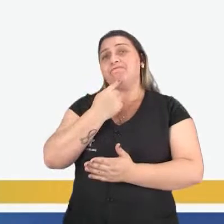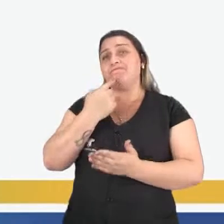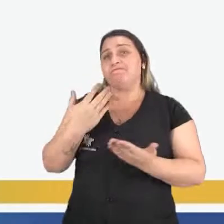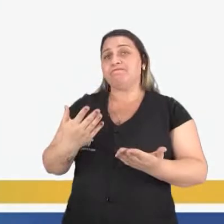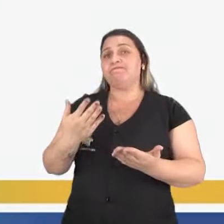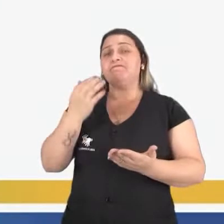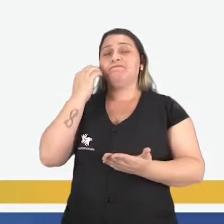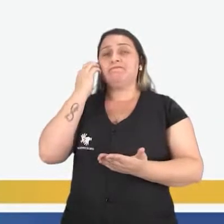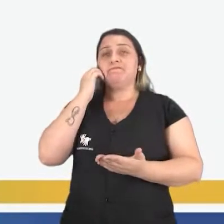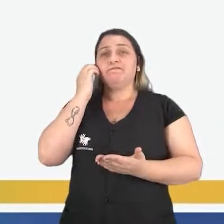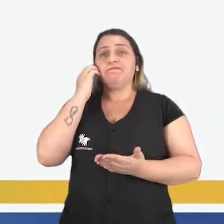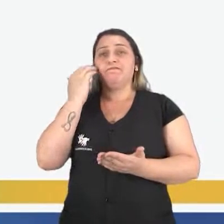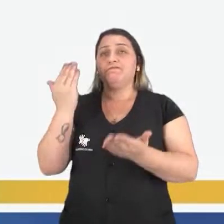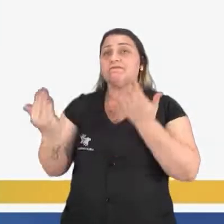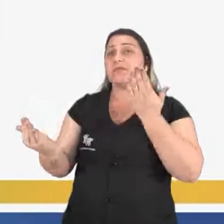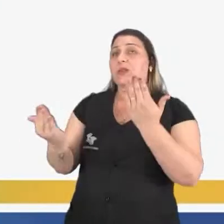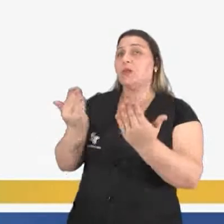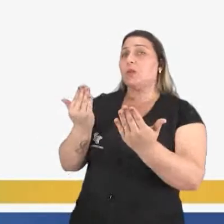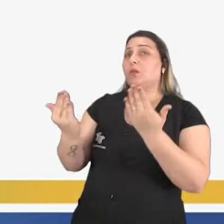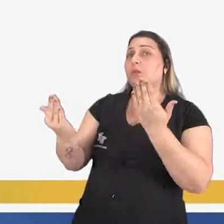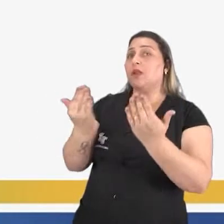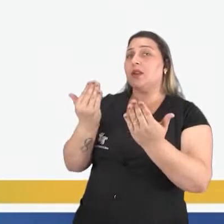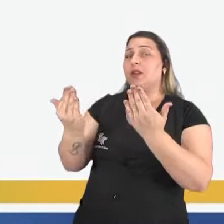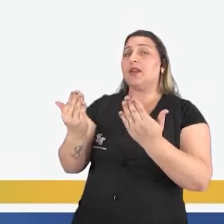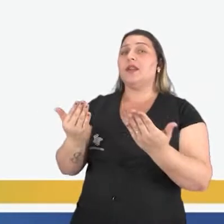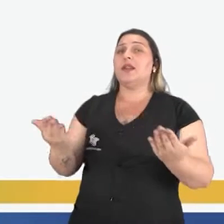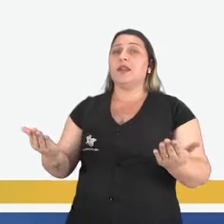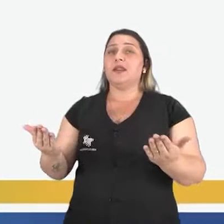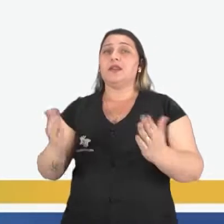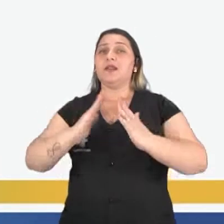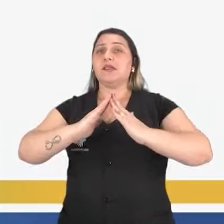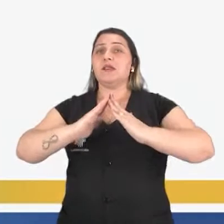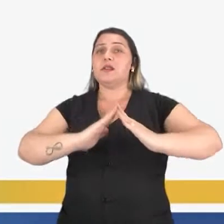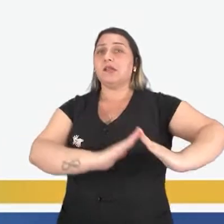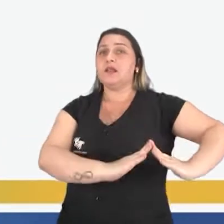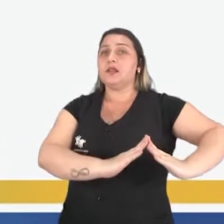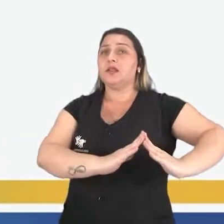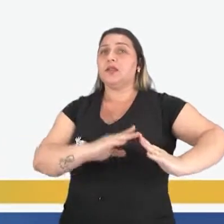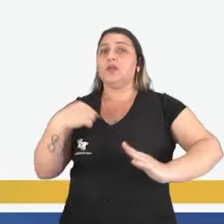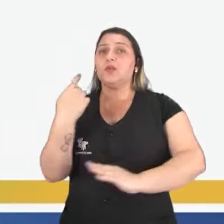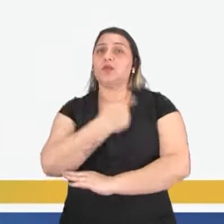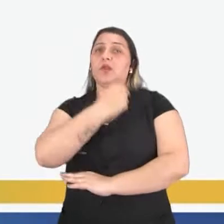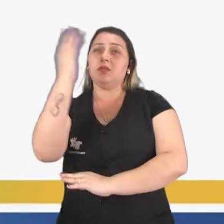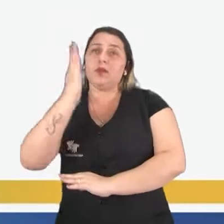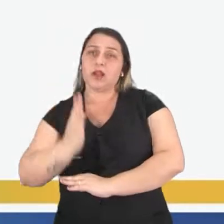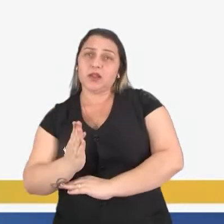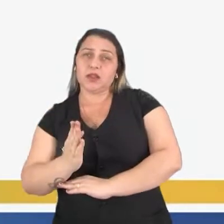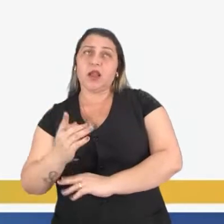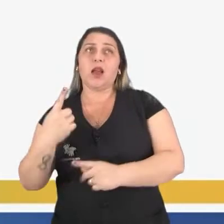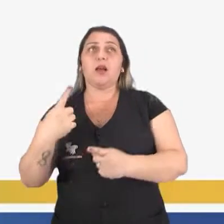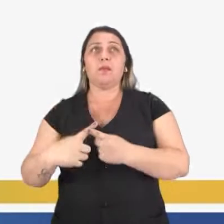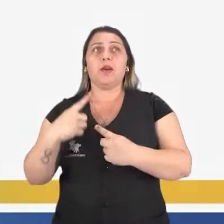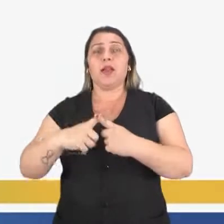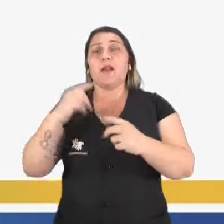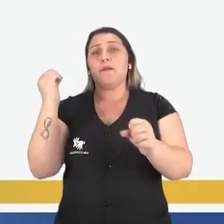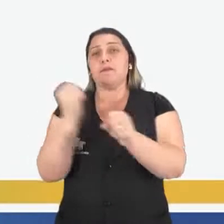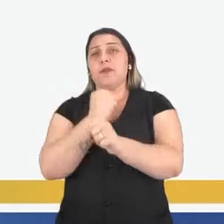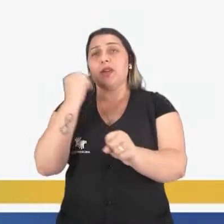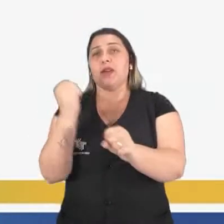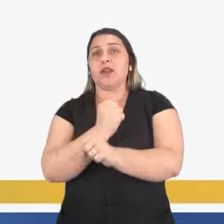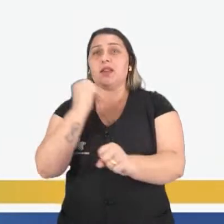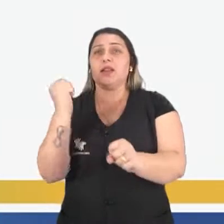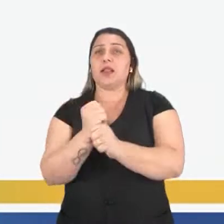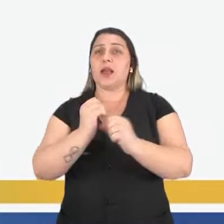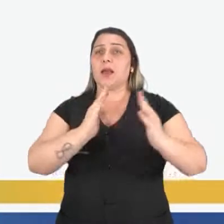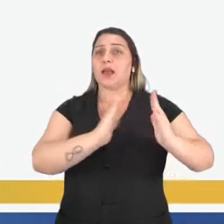gente pode comparar muito com as favelas aqui do nosso Brasil, porque são construídas assim